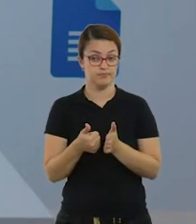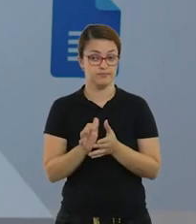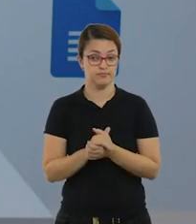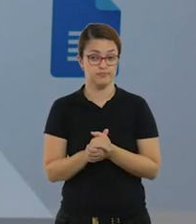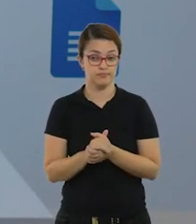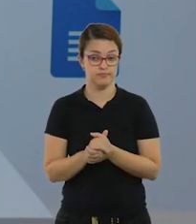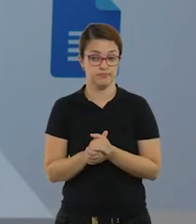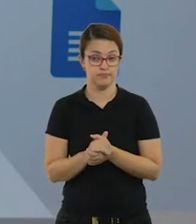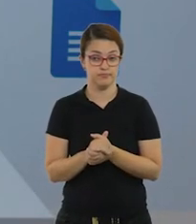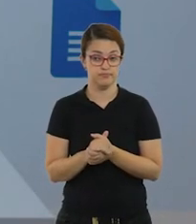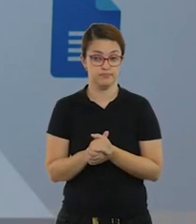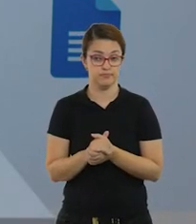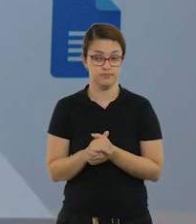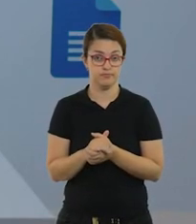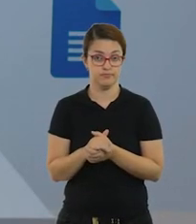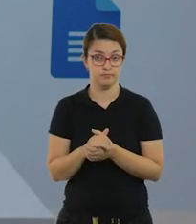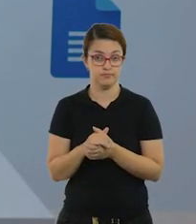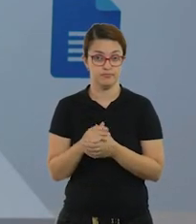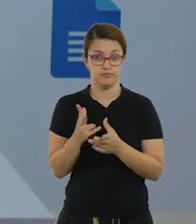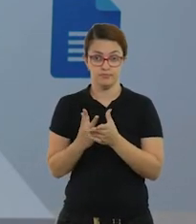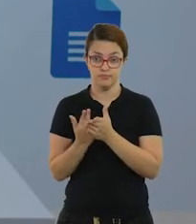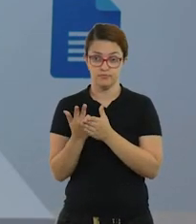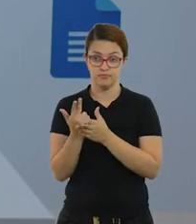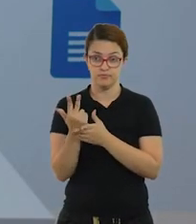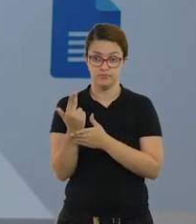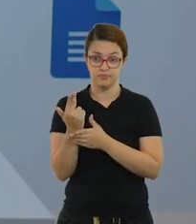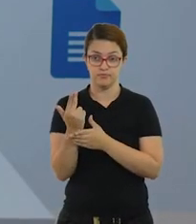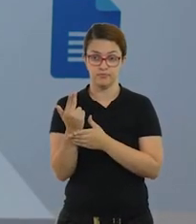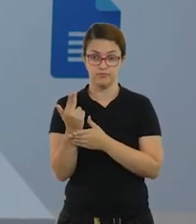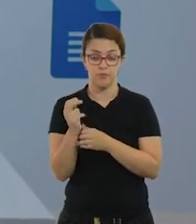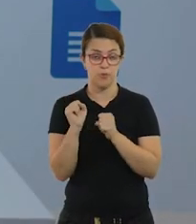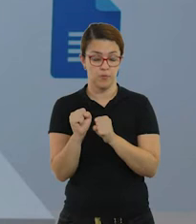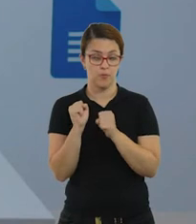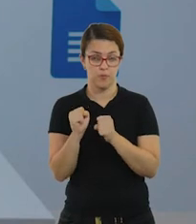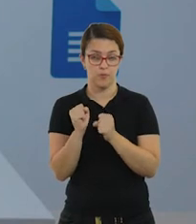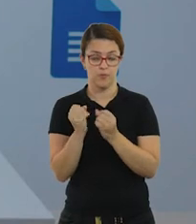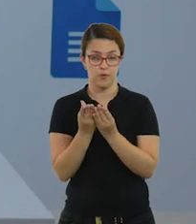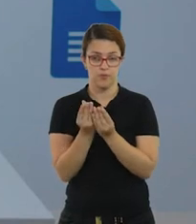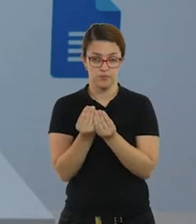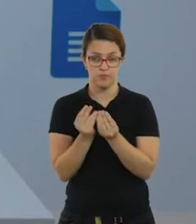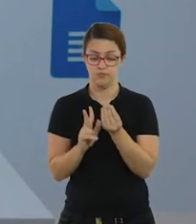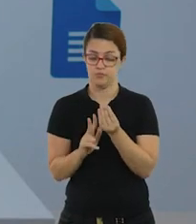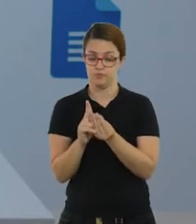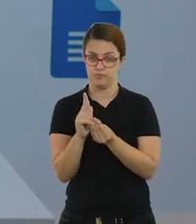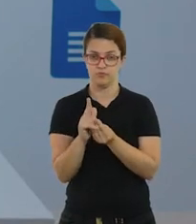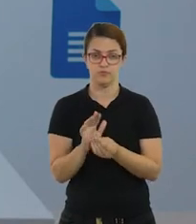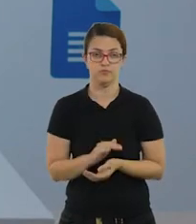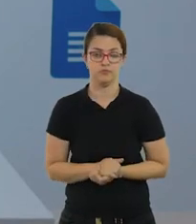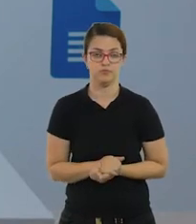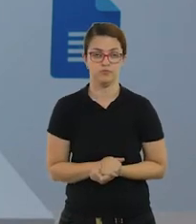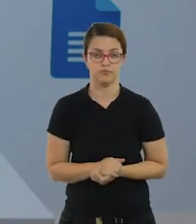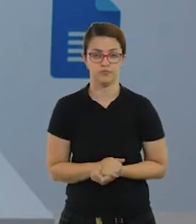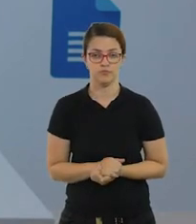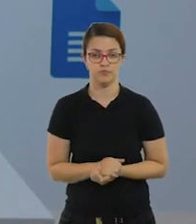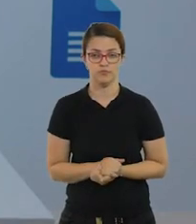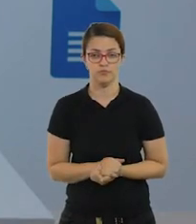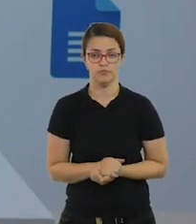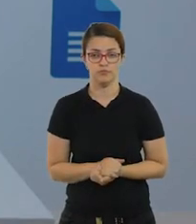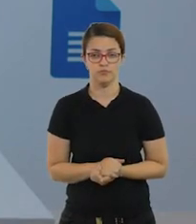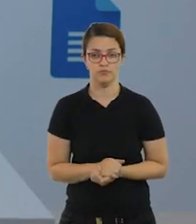Você vai usar a tesoura sem ponta. A professora vai usar a tesoura com ponta para ficar mais prático, tá? Você pode cortar o seu rolinho.